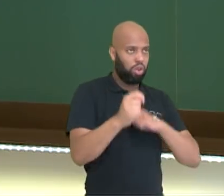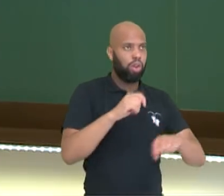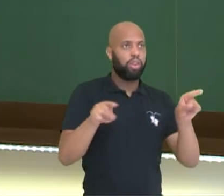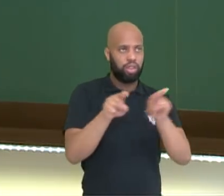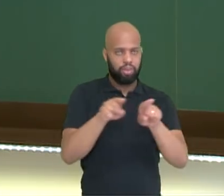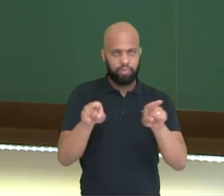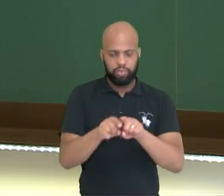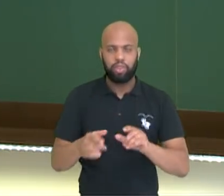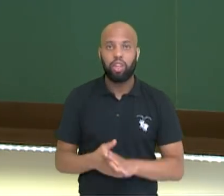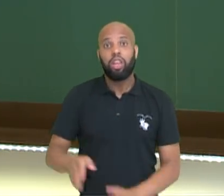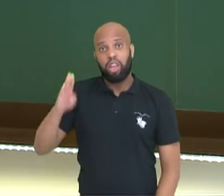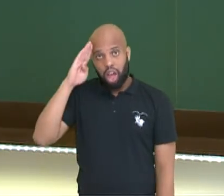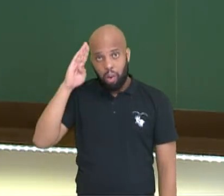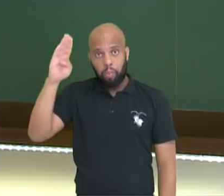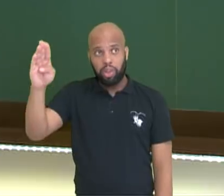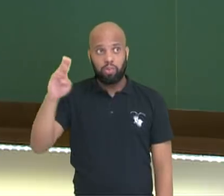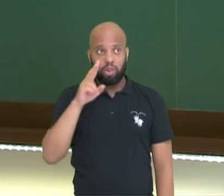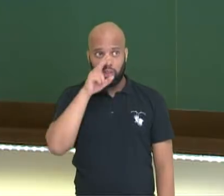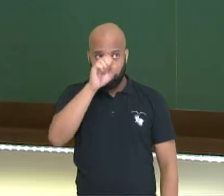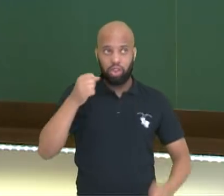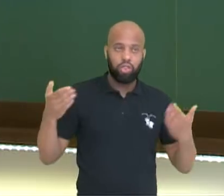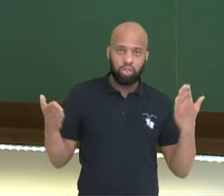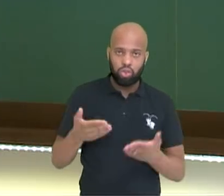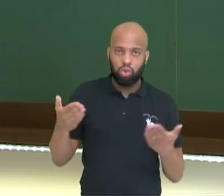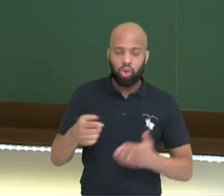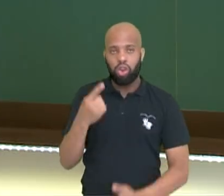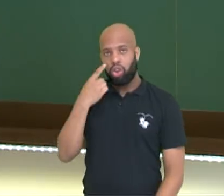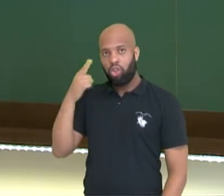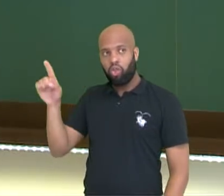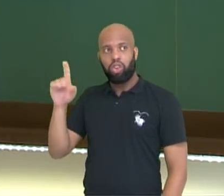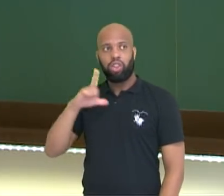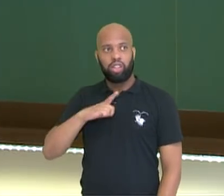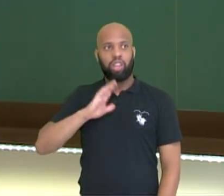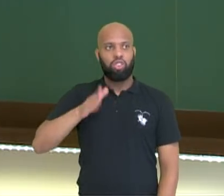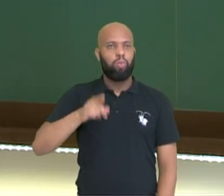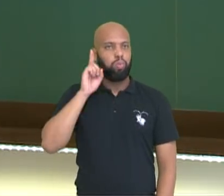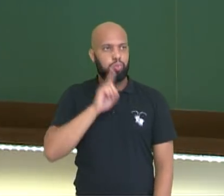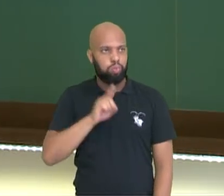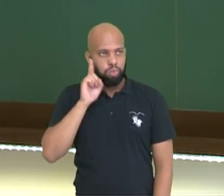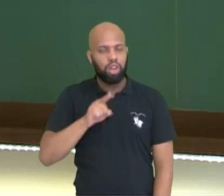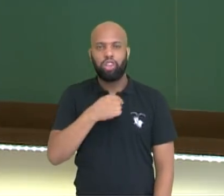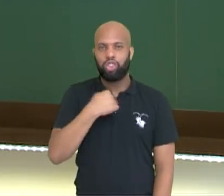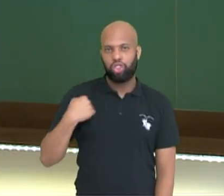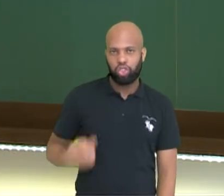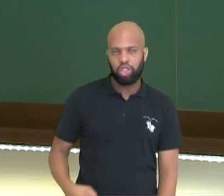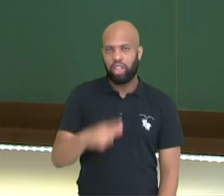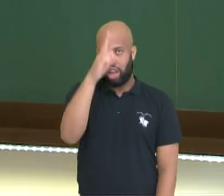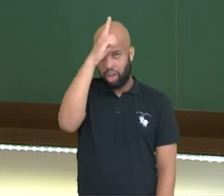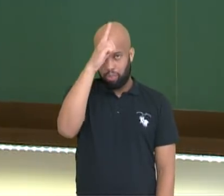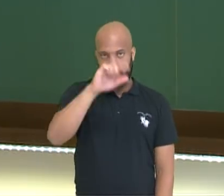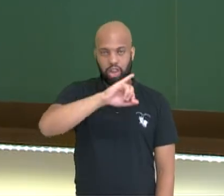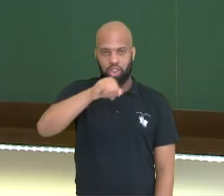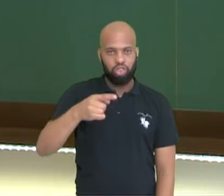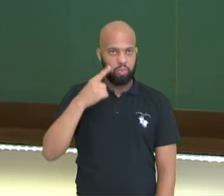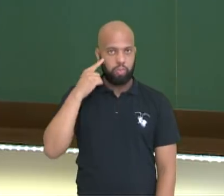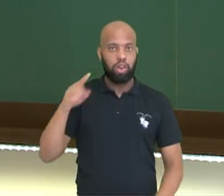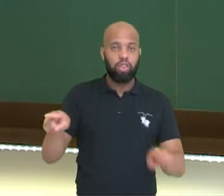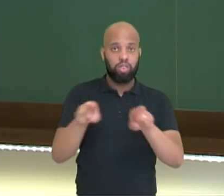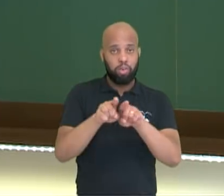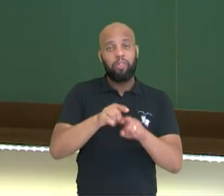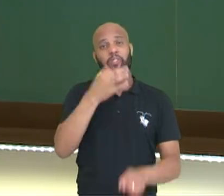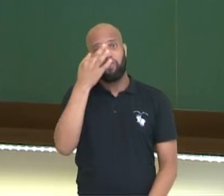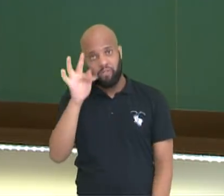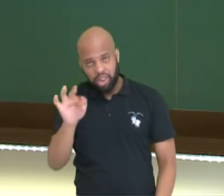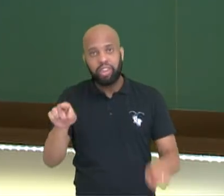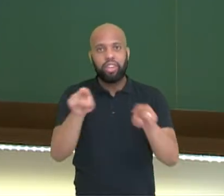grande. As principais potências de hoje, a gente já tem aqui pontuado: Estados Unidos, China, Alemanha, Japão, França